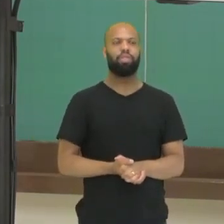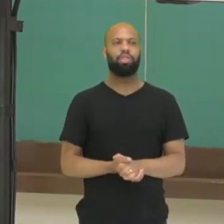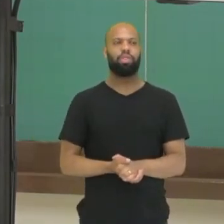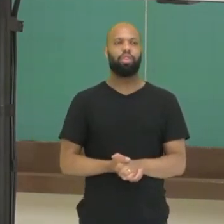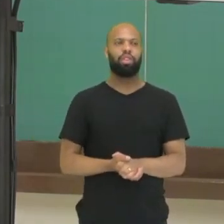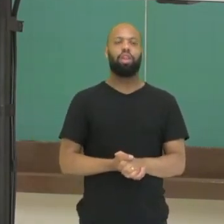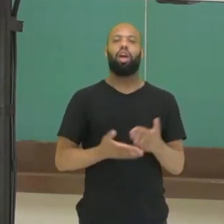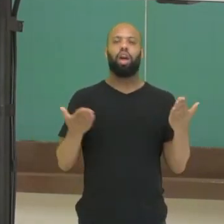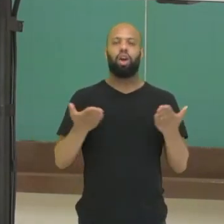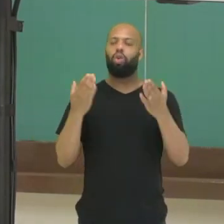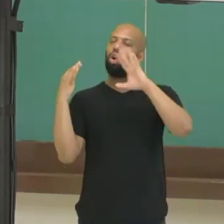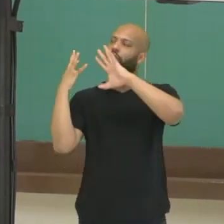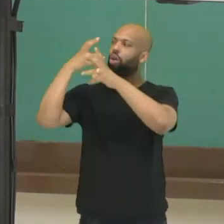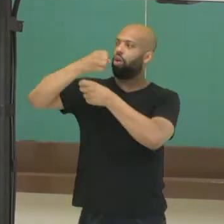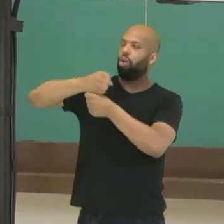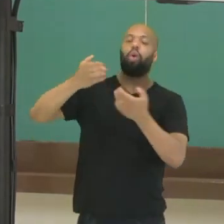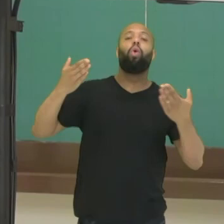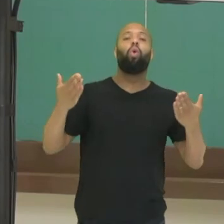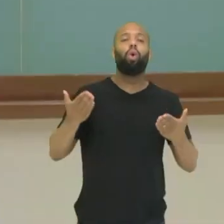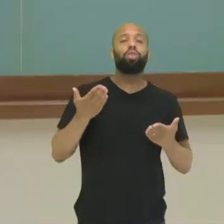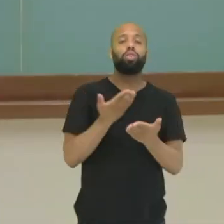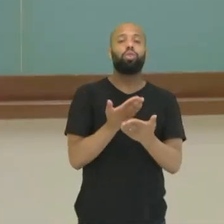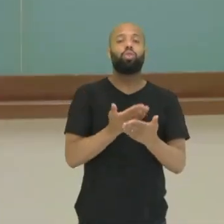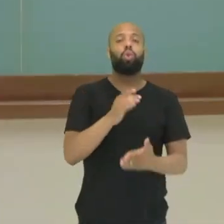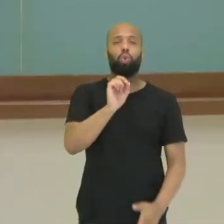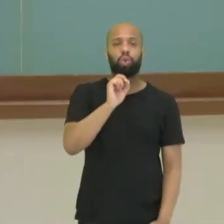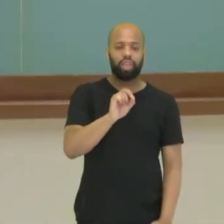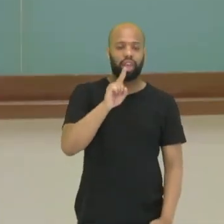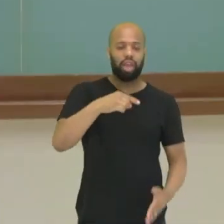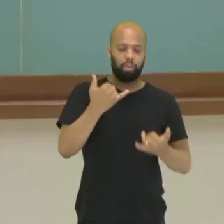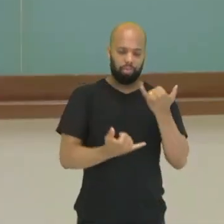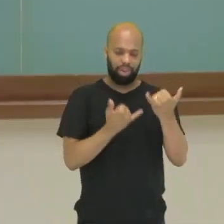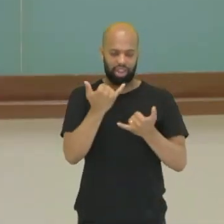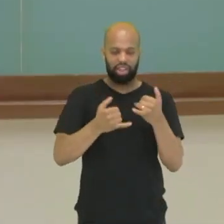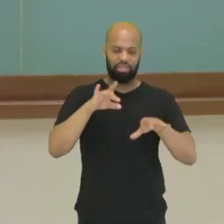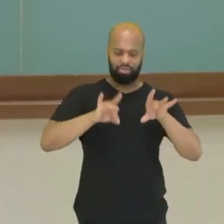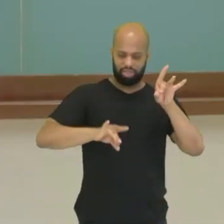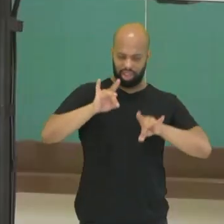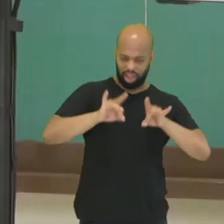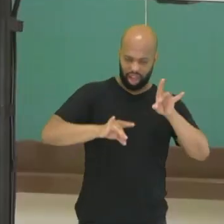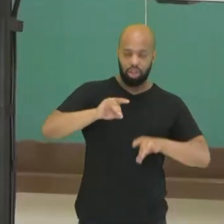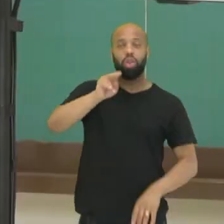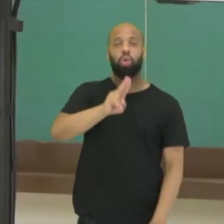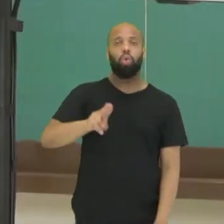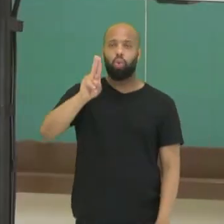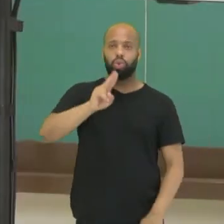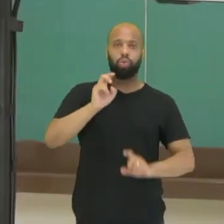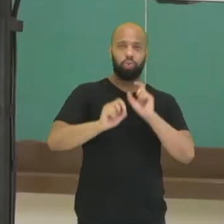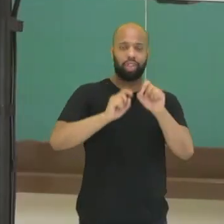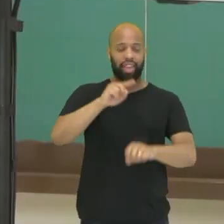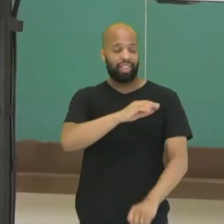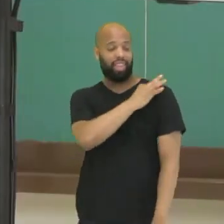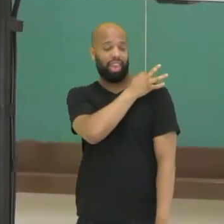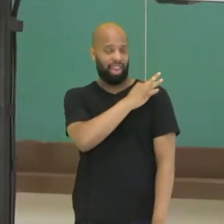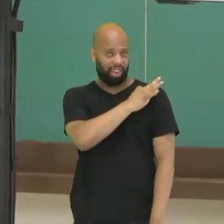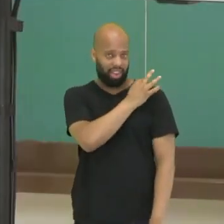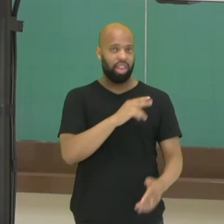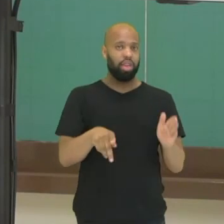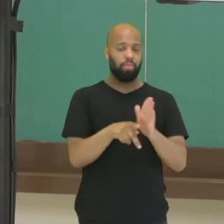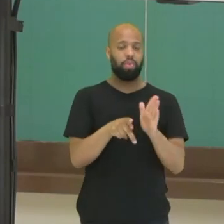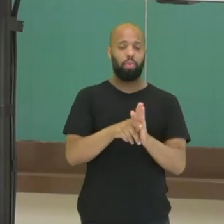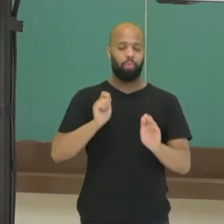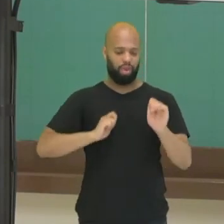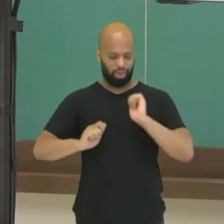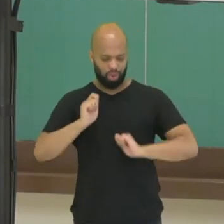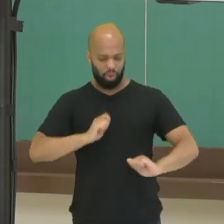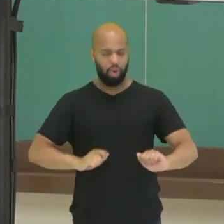Então, retomando o que nós vimos na aula de hoje, nós vimos jogos teatrais, que eles são utilizados como técnica até para os atores, né,